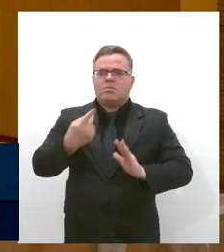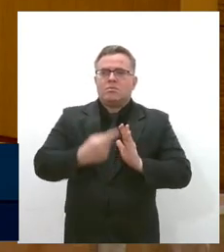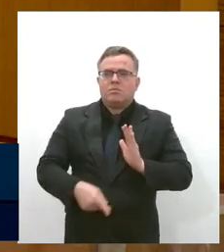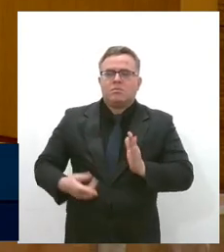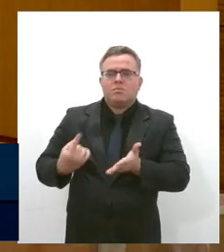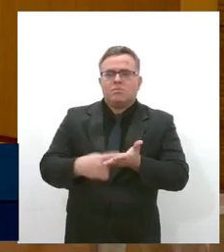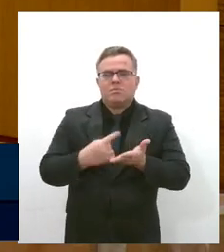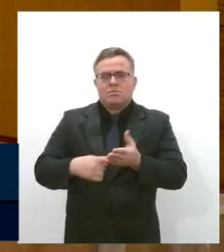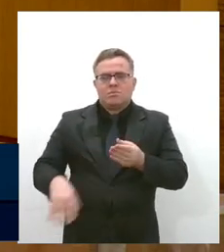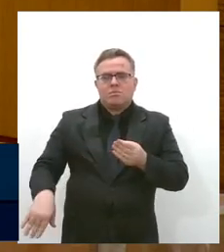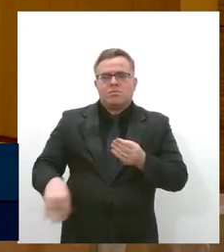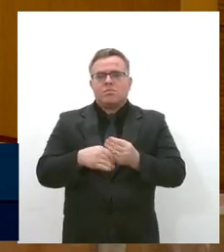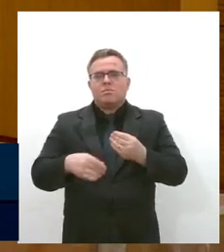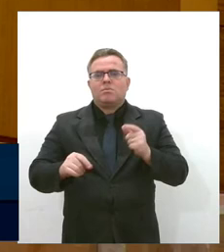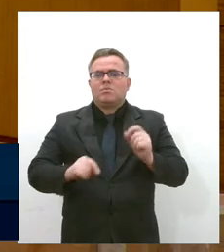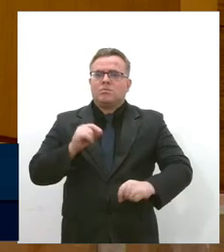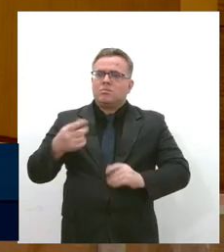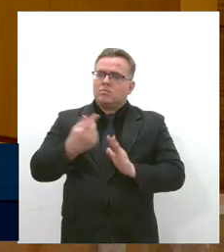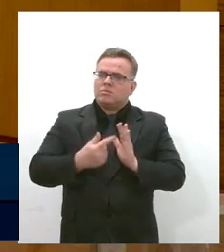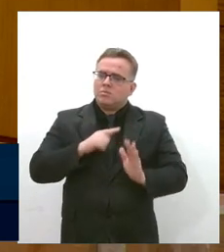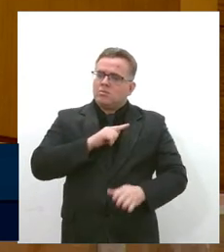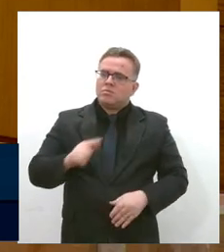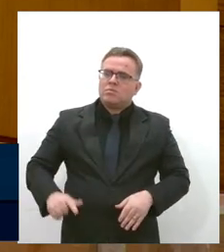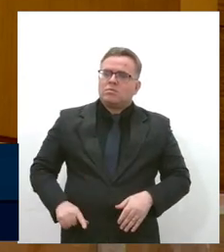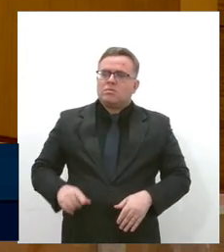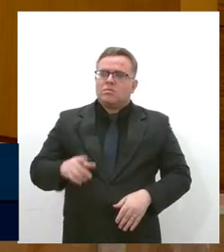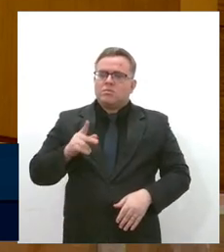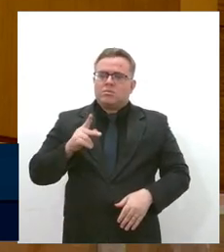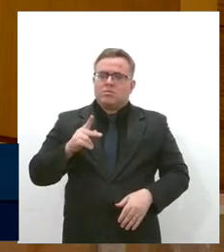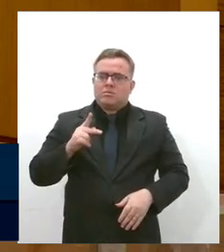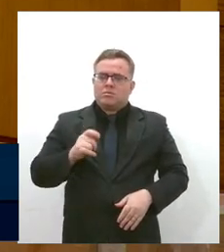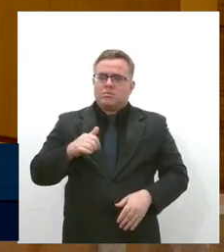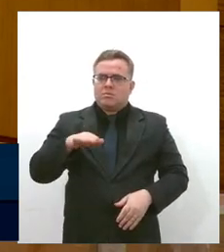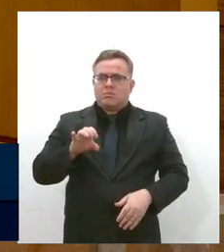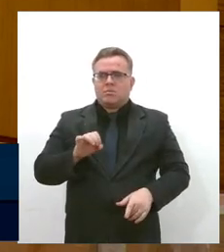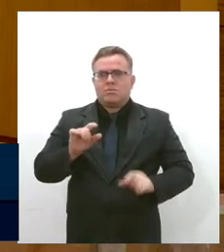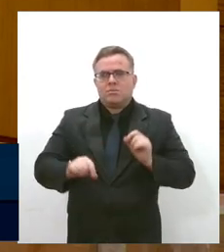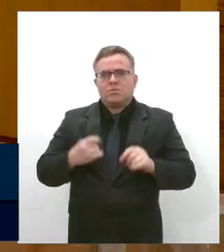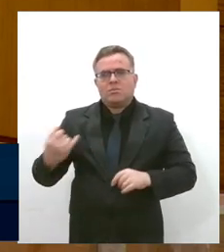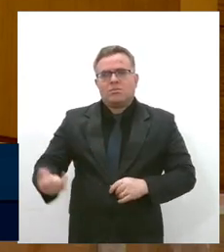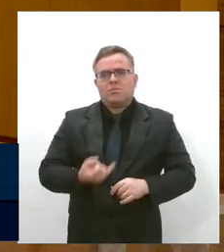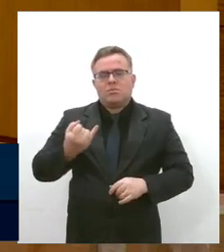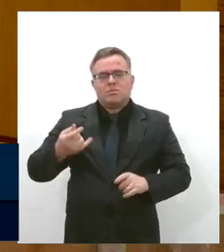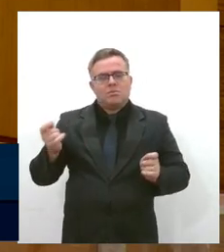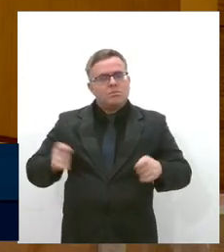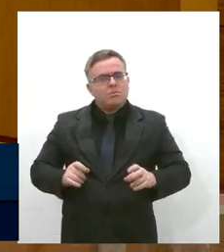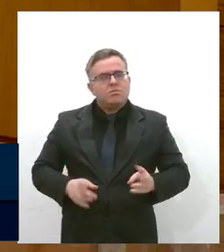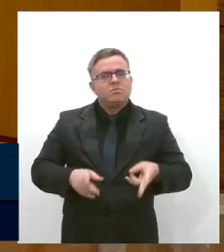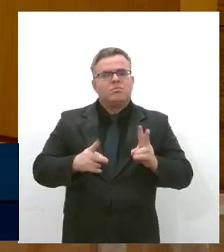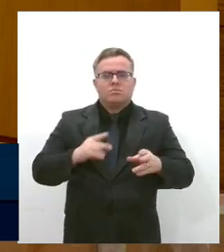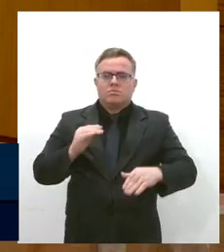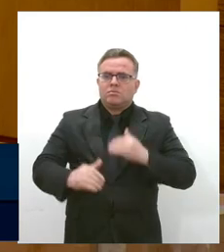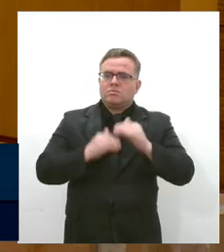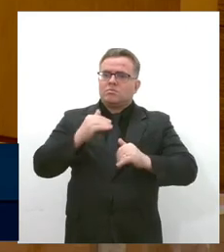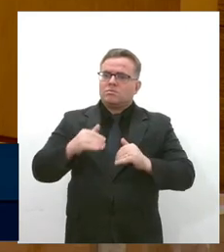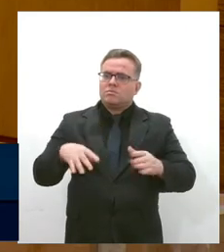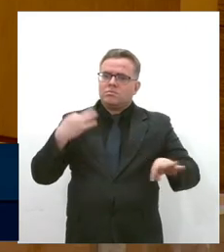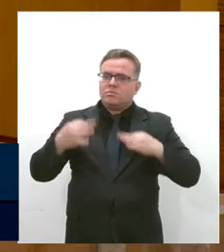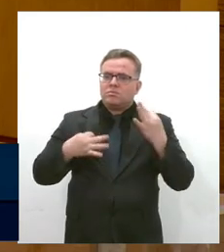do candidato Fábio Mitidieri, como uma das mais importantes ferramentas institucionais para o desenvolvimento do turismo, para a retomada da